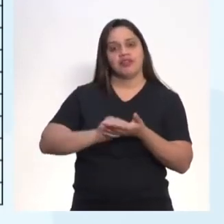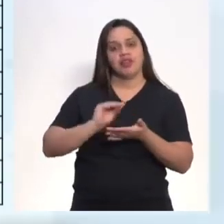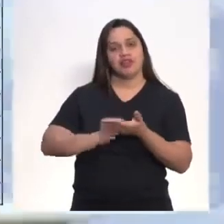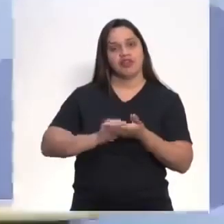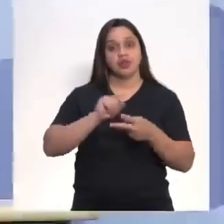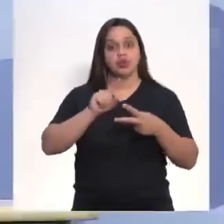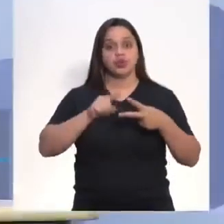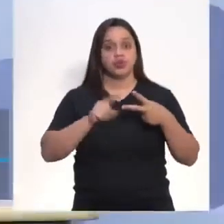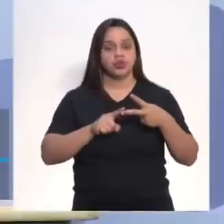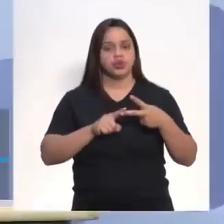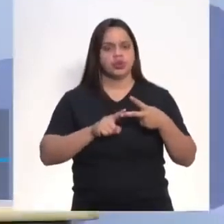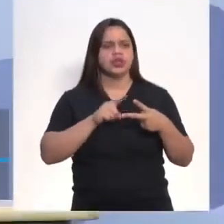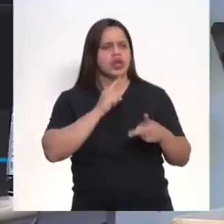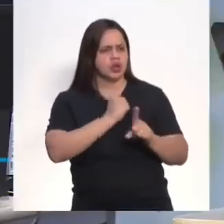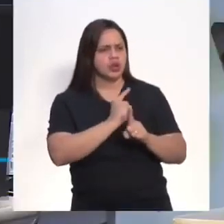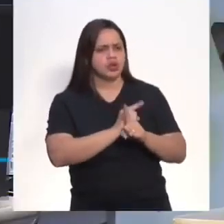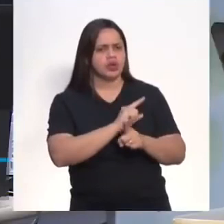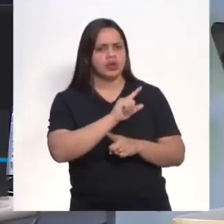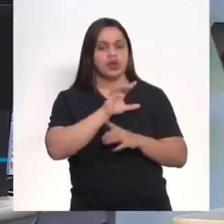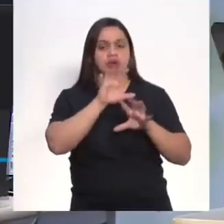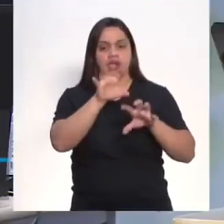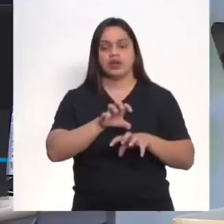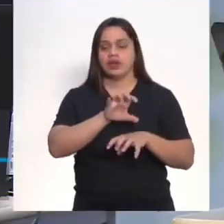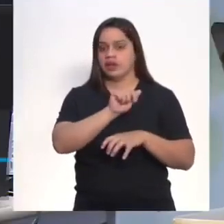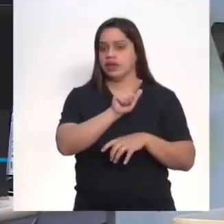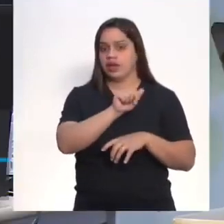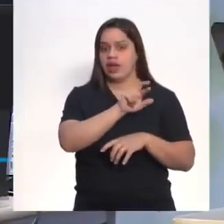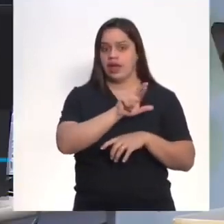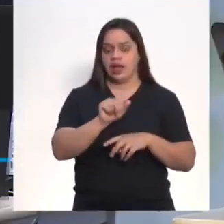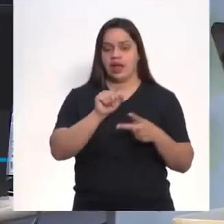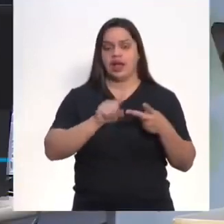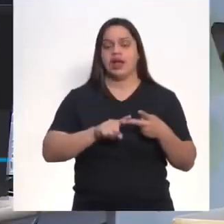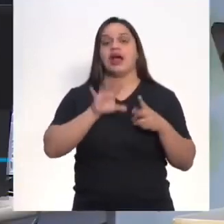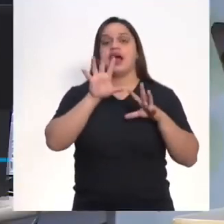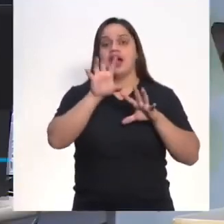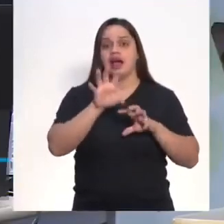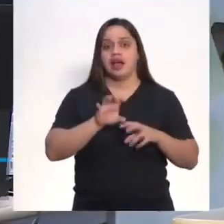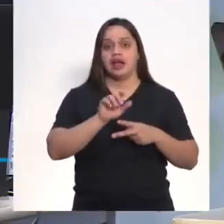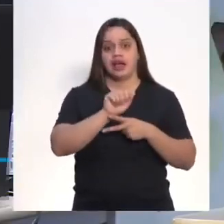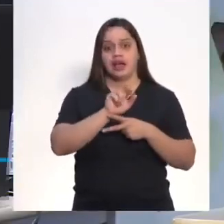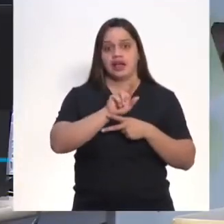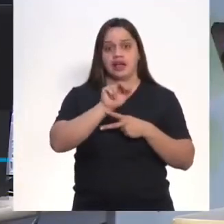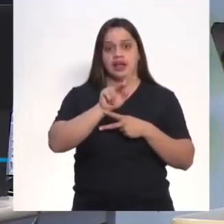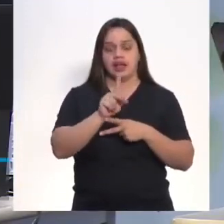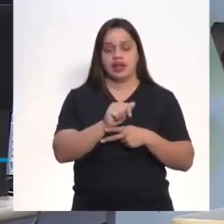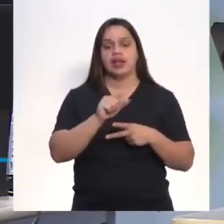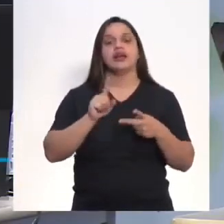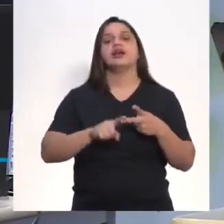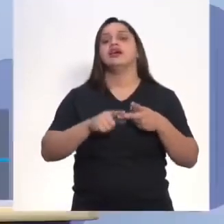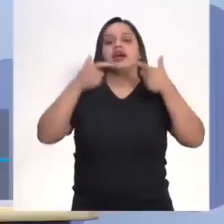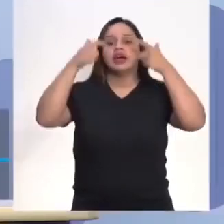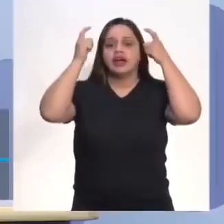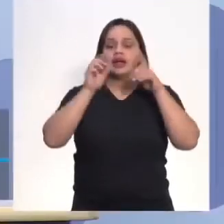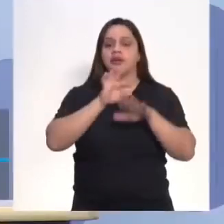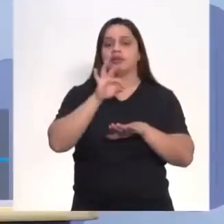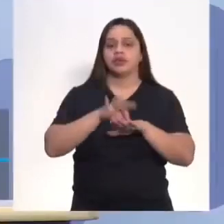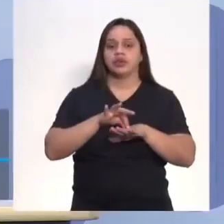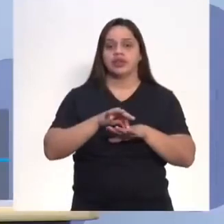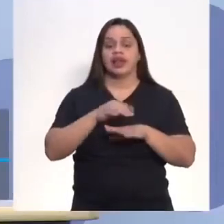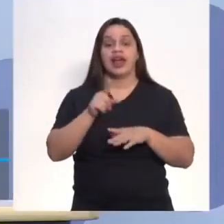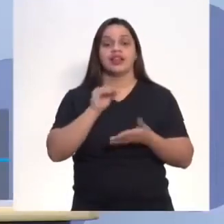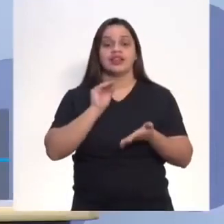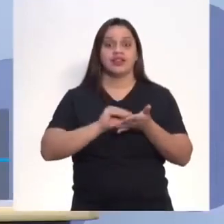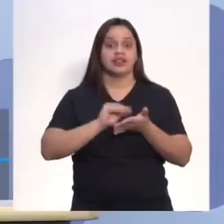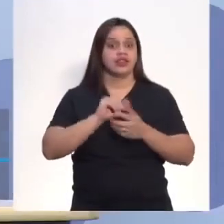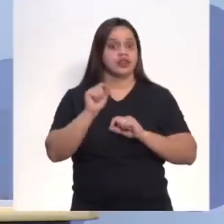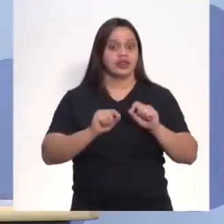faltando 2. Não, eles acabaram de falar garra. Aranha já foi, leão já foi. Rei, É. mosquito, teia. Gente, está faltando uma que lá